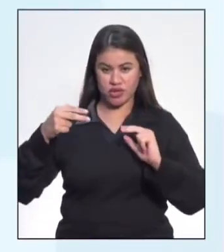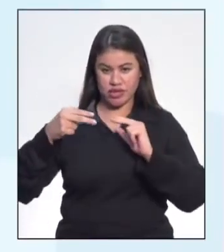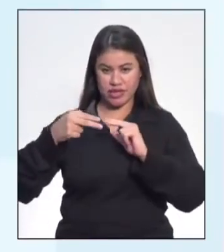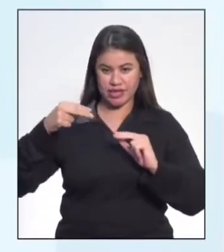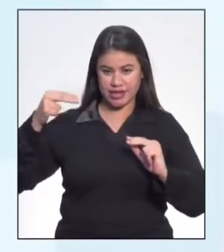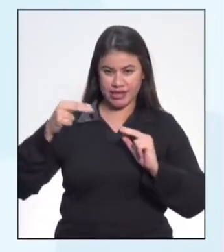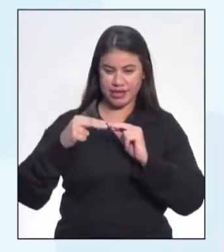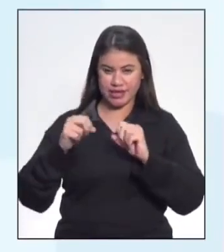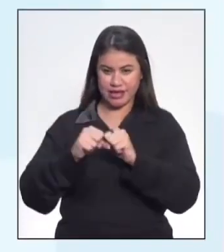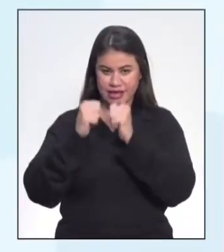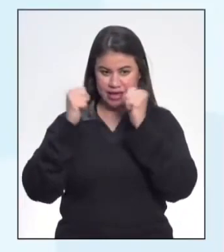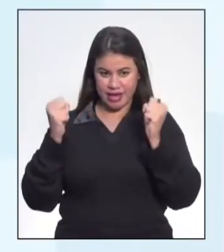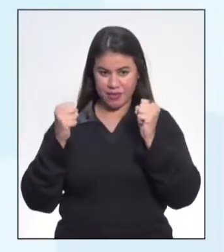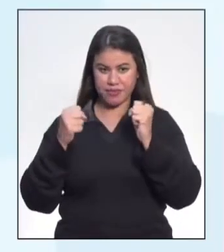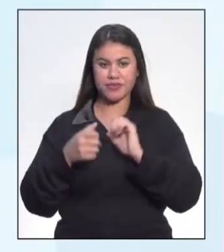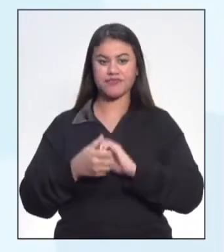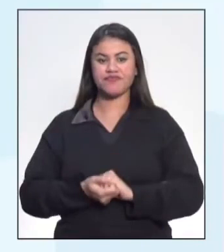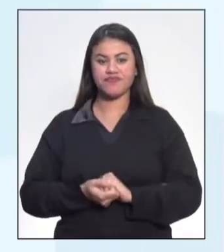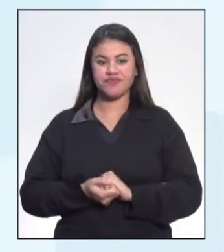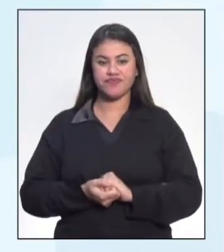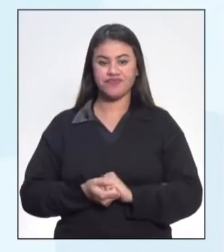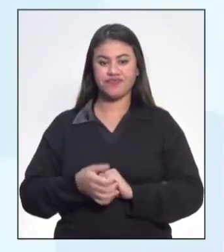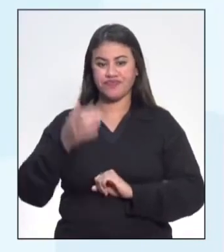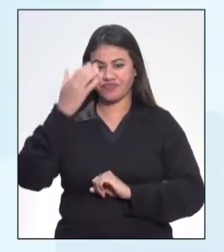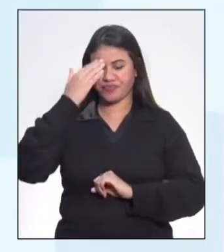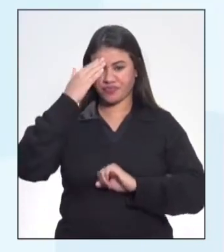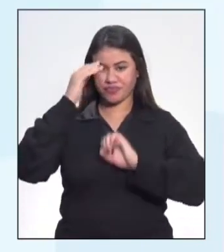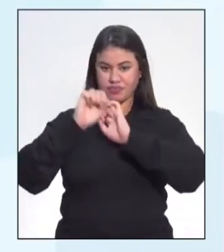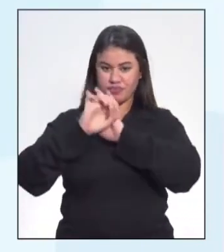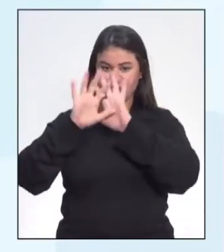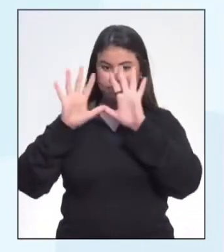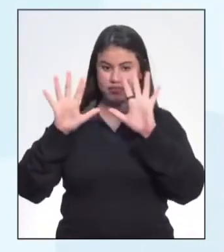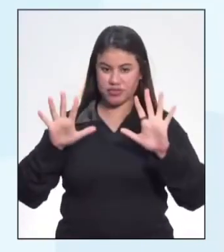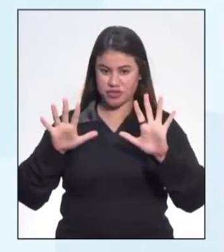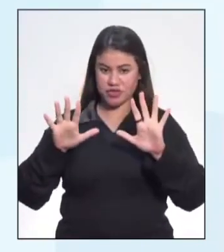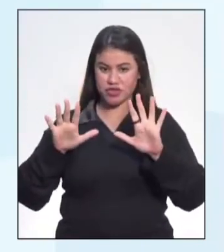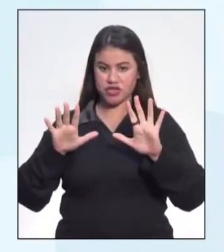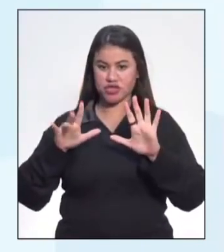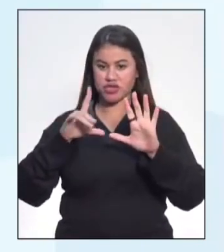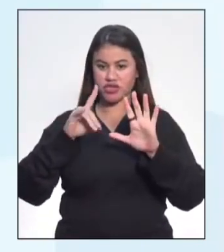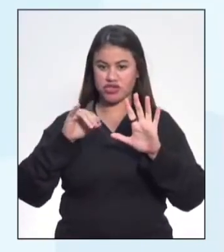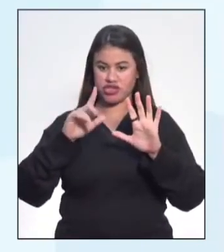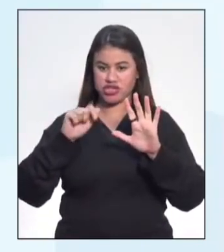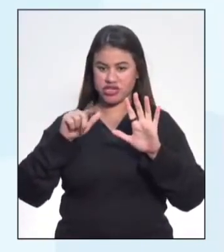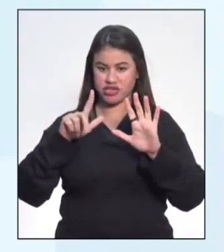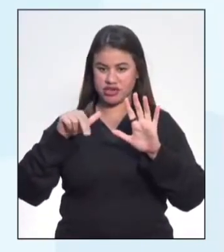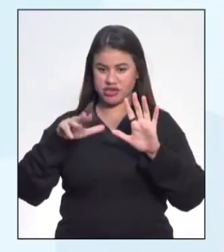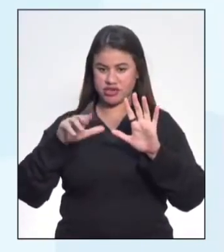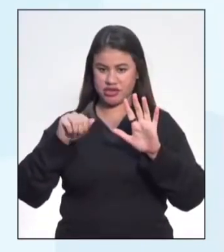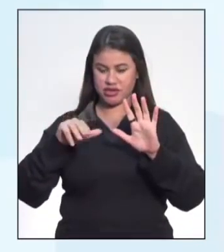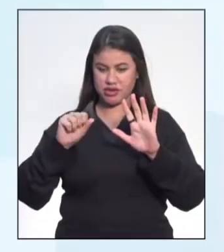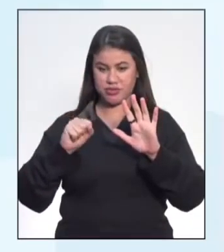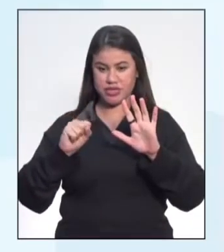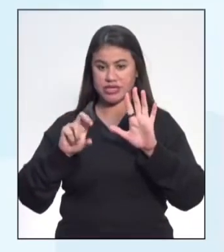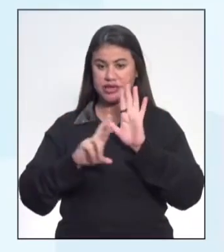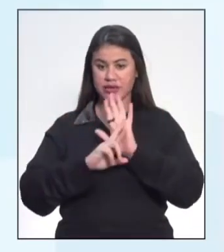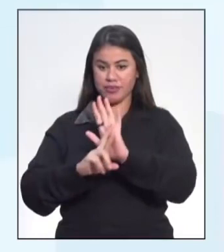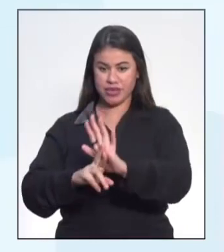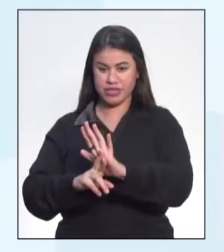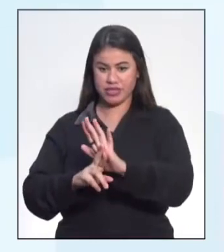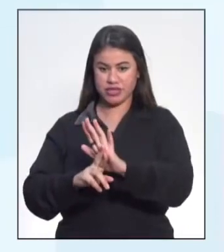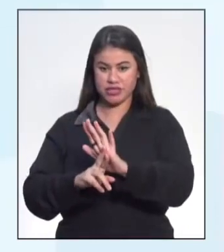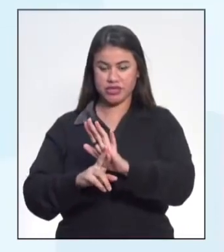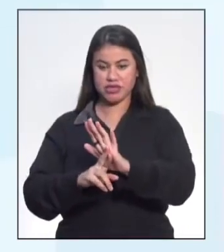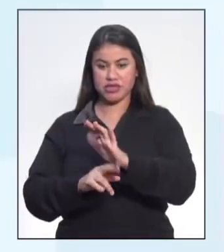químicas como quebra e formação de ligações, compreender e saber construir diagramas que representem a variação